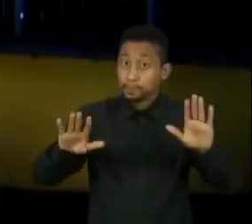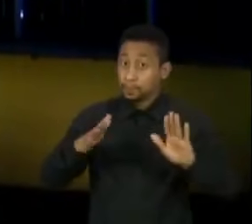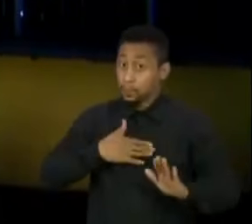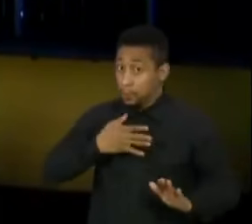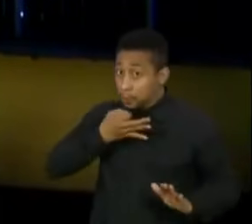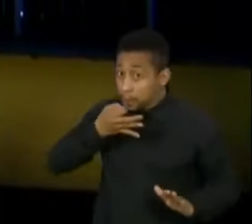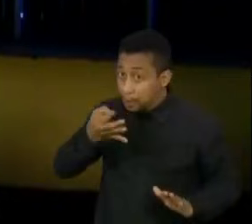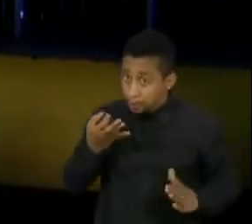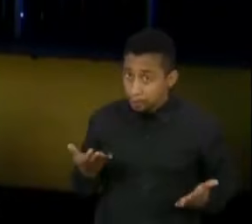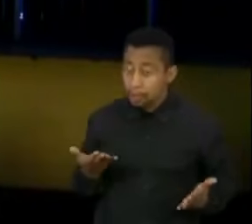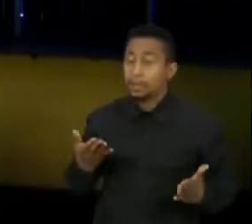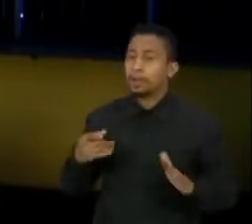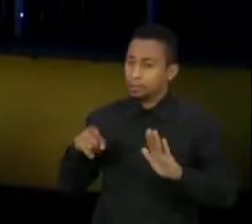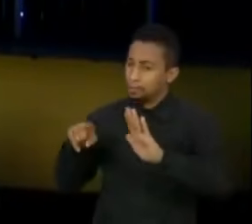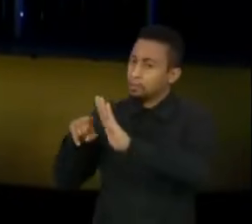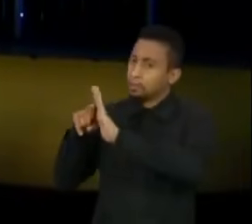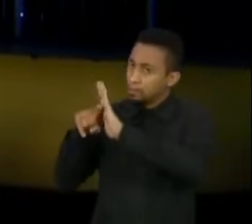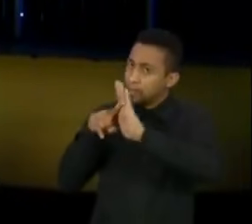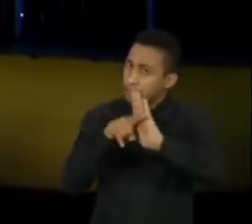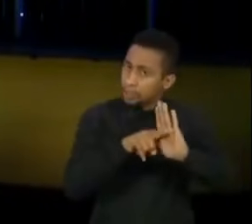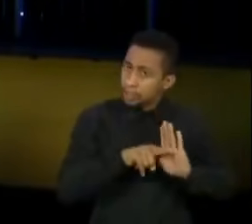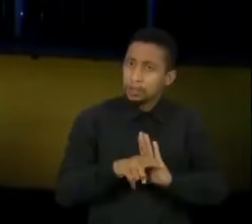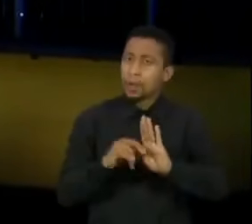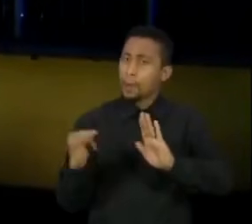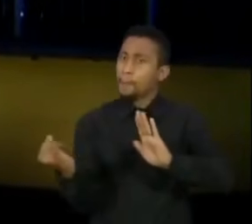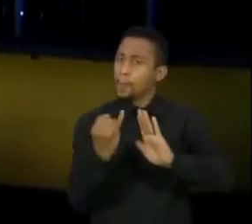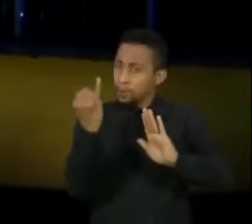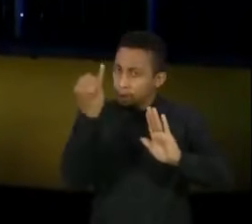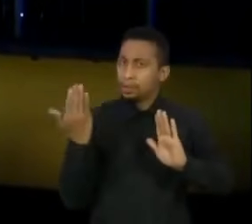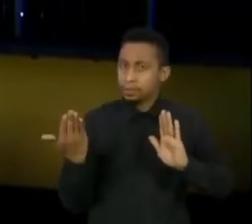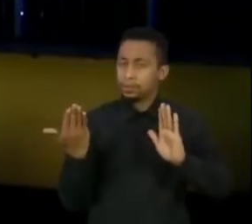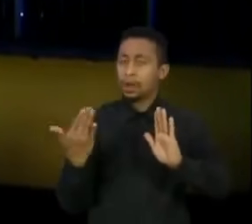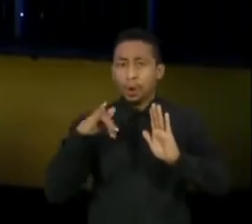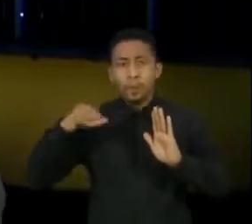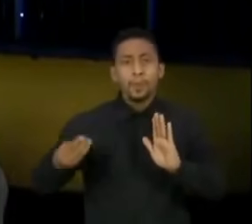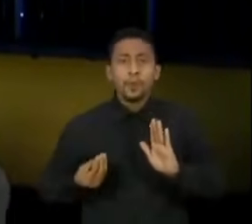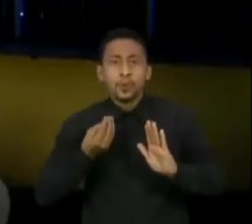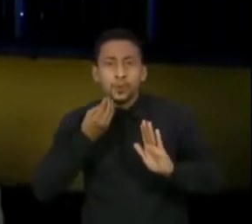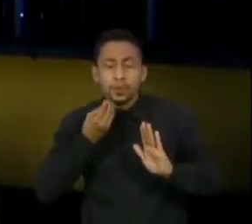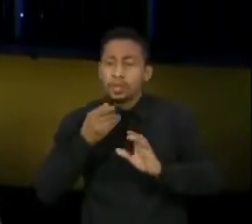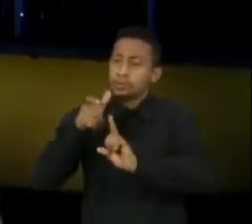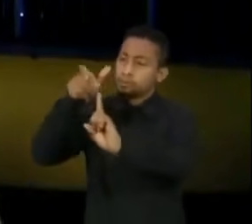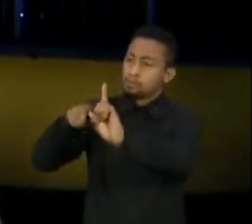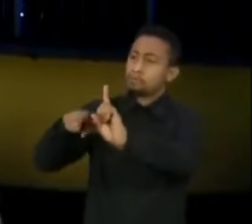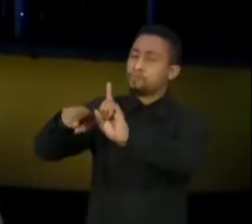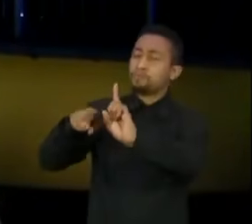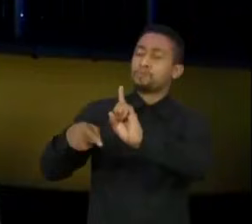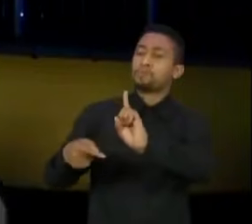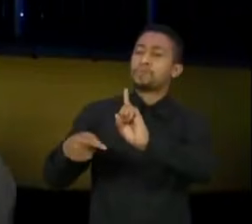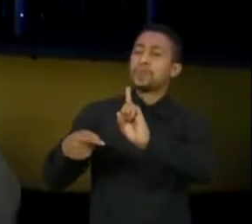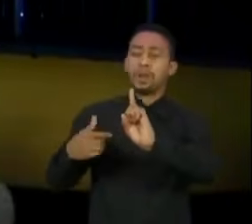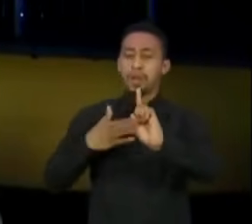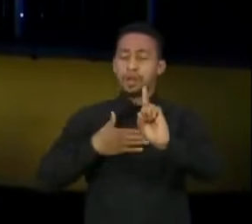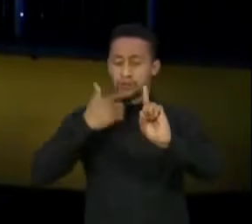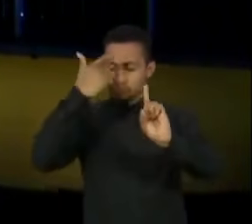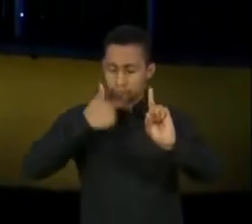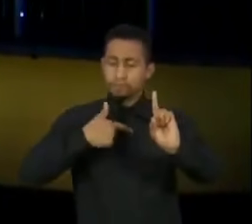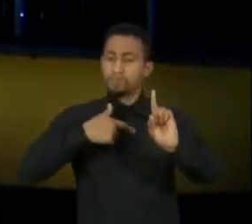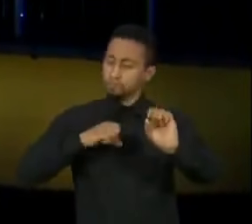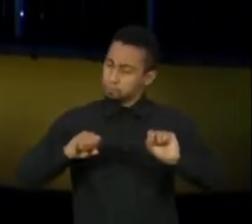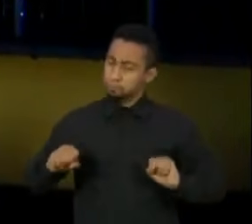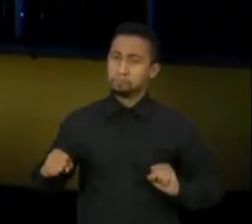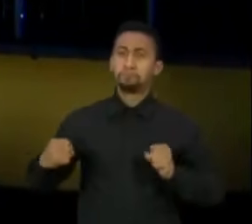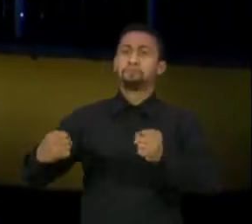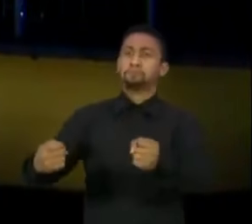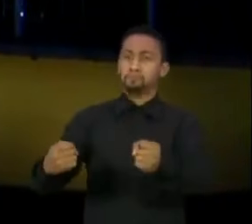Vinícius que a investigação É sim uma oportunidade que se cria para que o agente público possa se